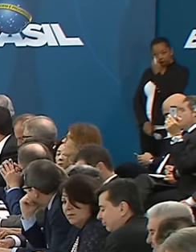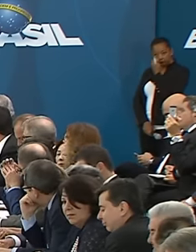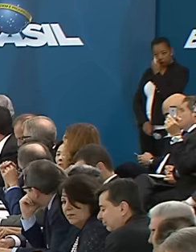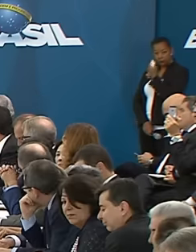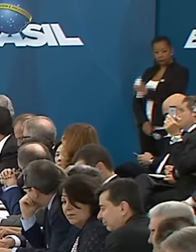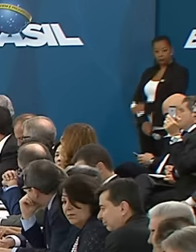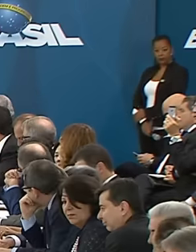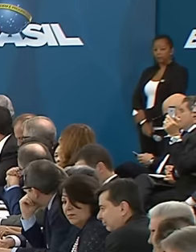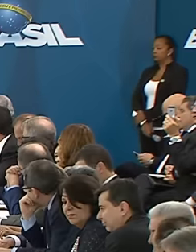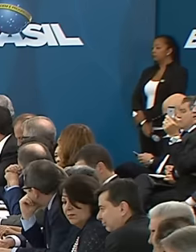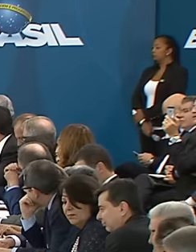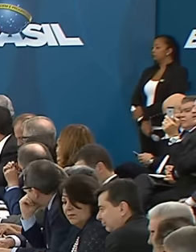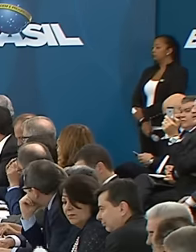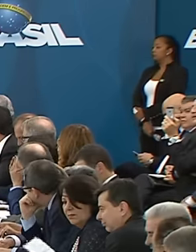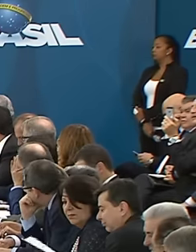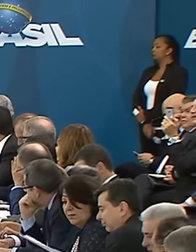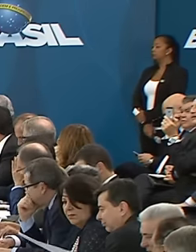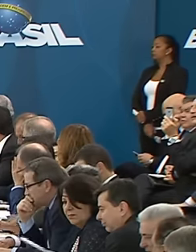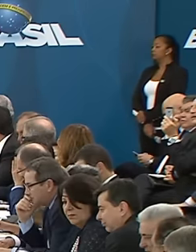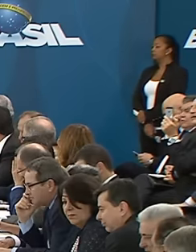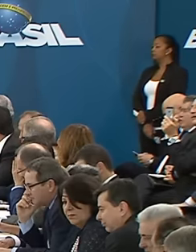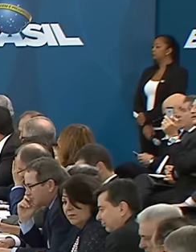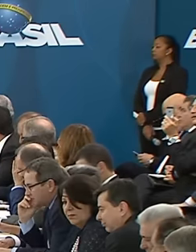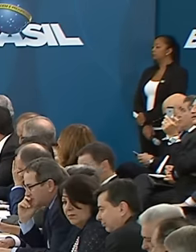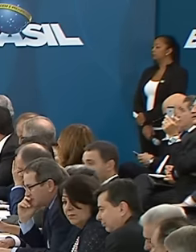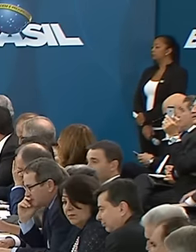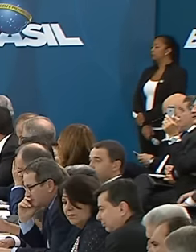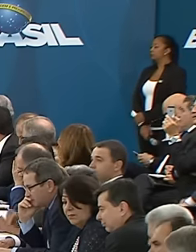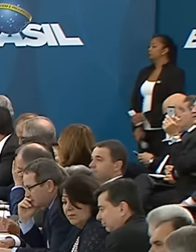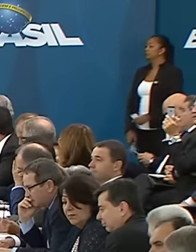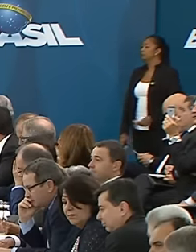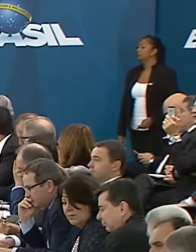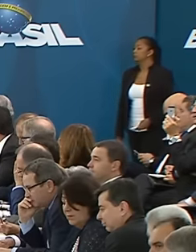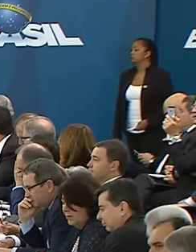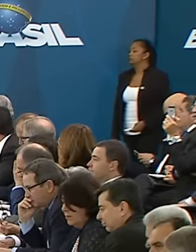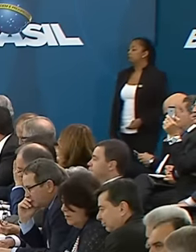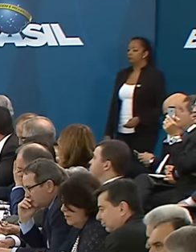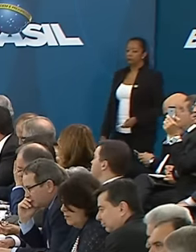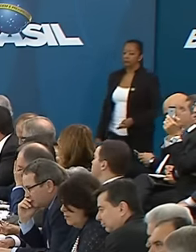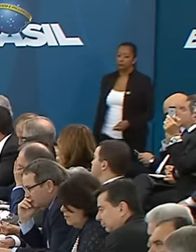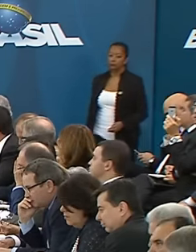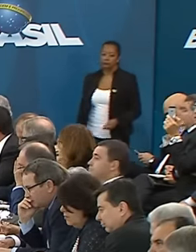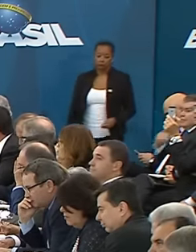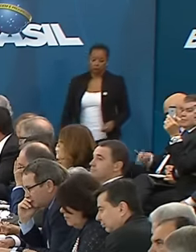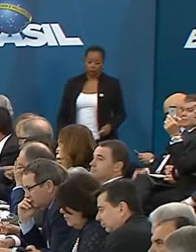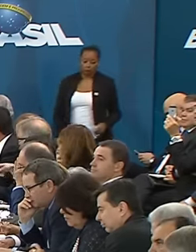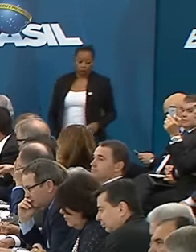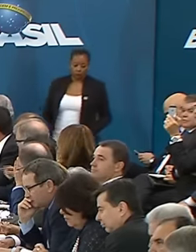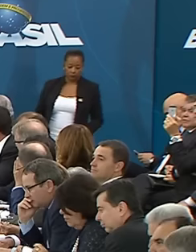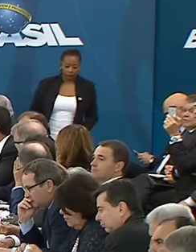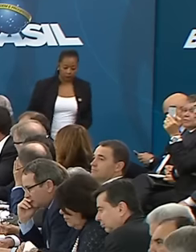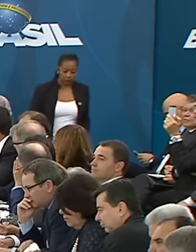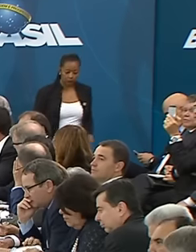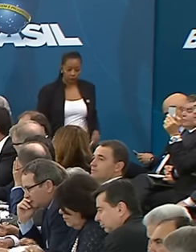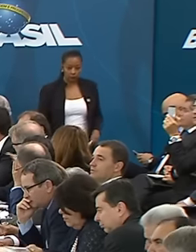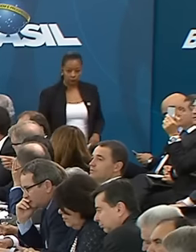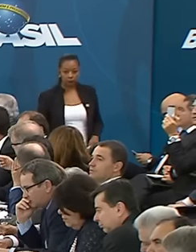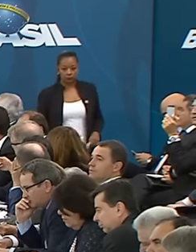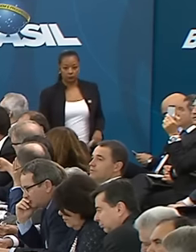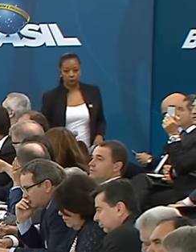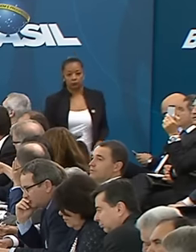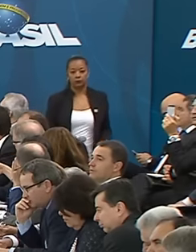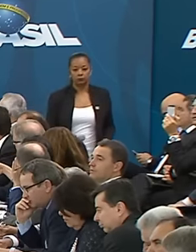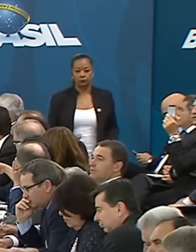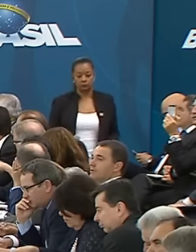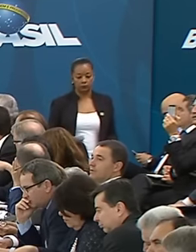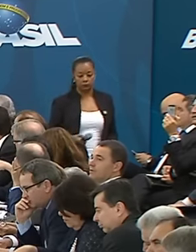microfone, normalmente ele tem problema. Vamos avançar nas intervenções. Cláudia Sanger, que